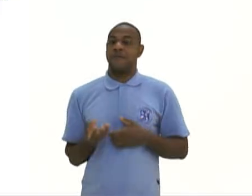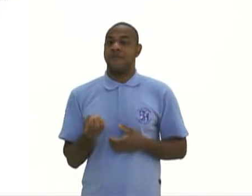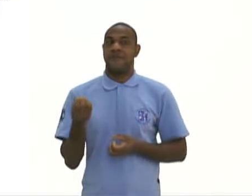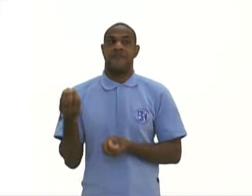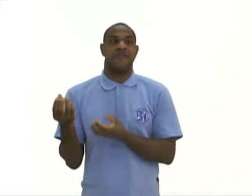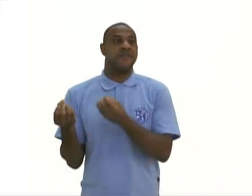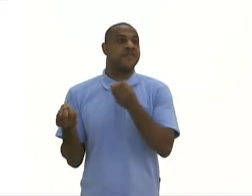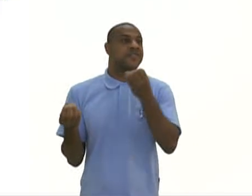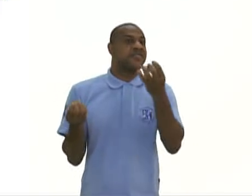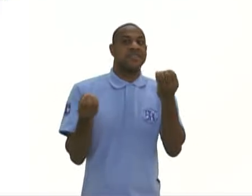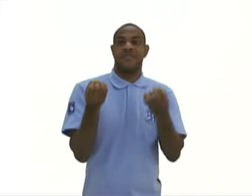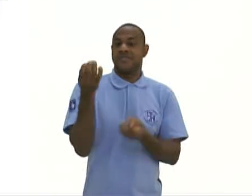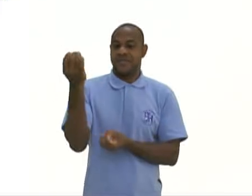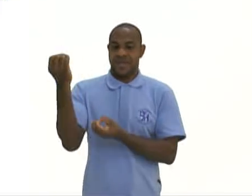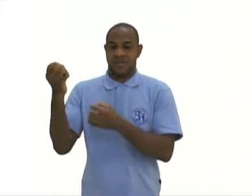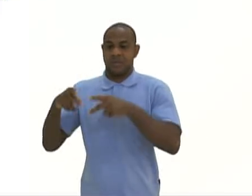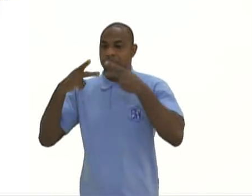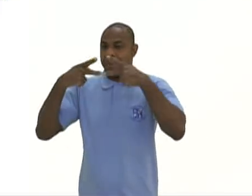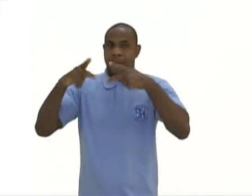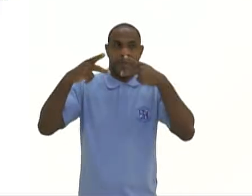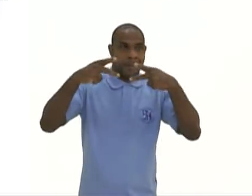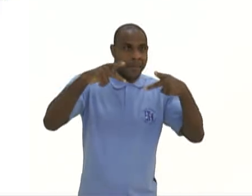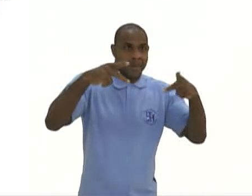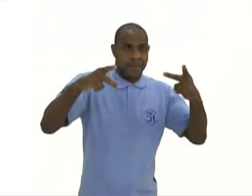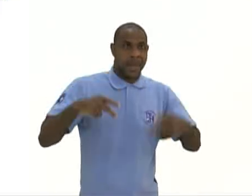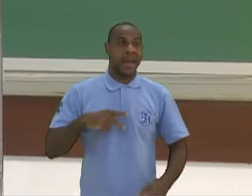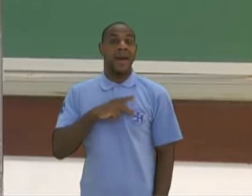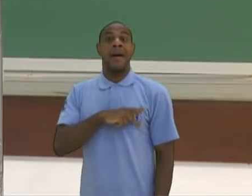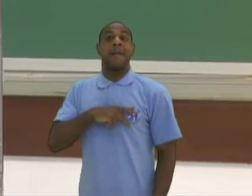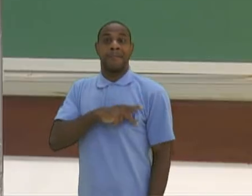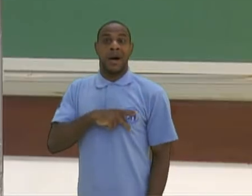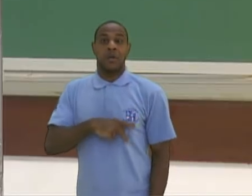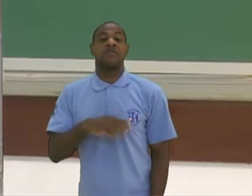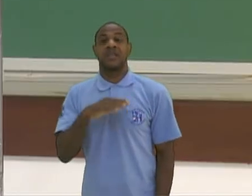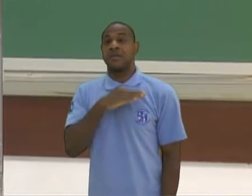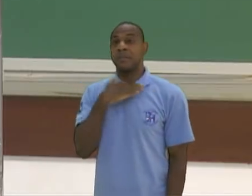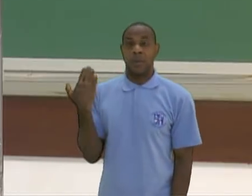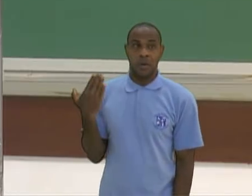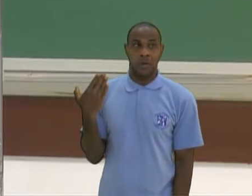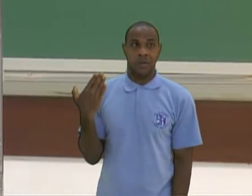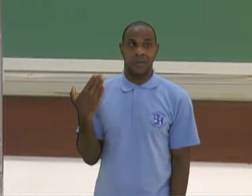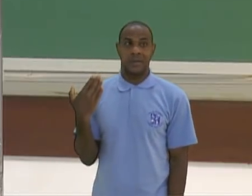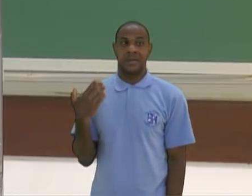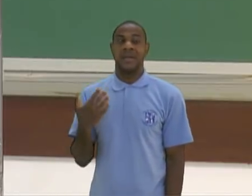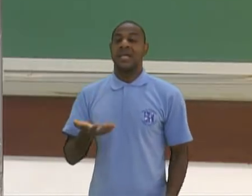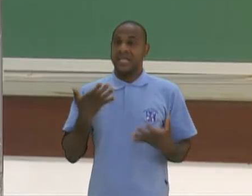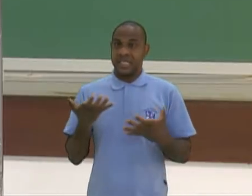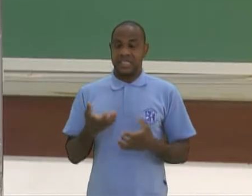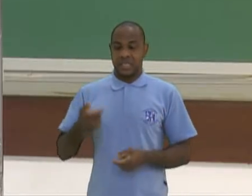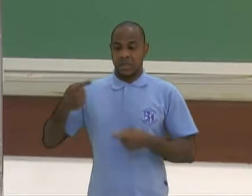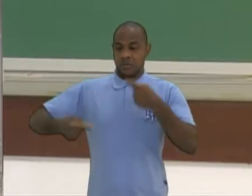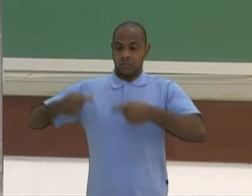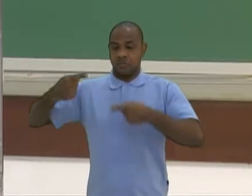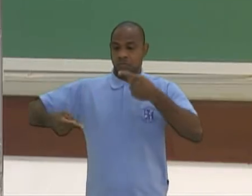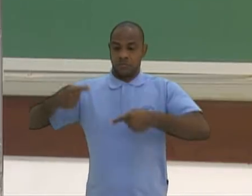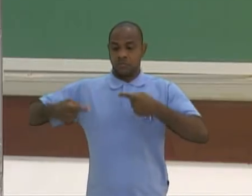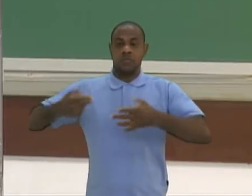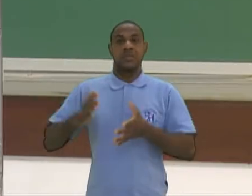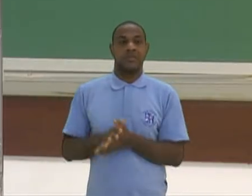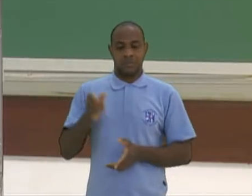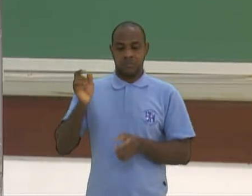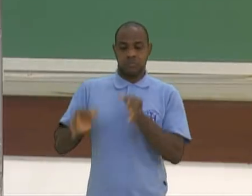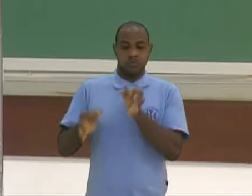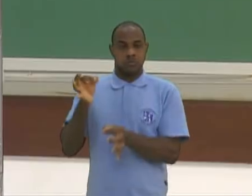vai ser executado em Roma, por como ele tinha cidadania. Ele não foi preso em Roma, mas ele pediu para ser julgado na cidade de Roma,